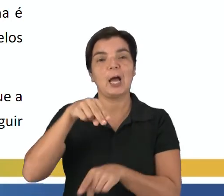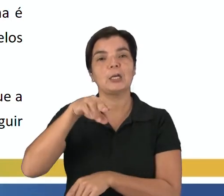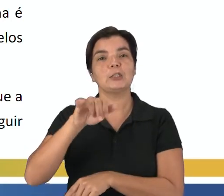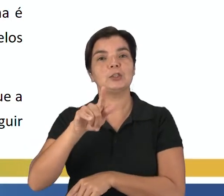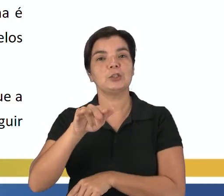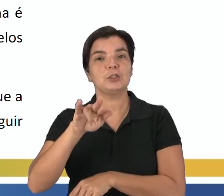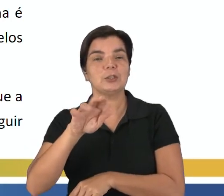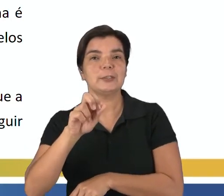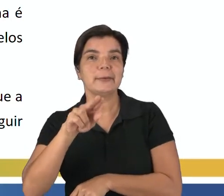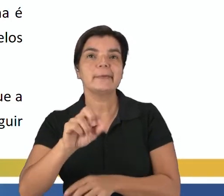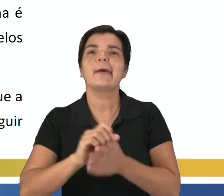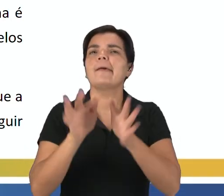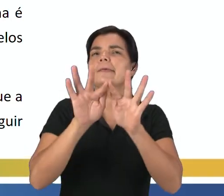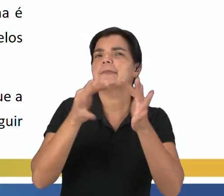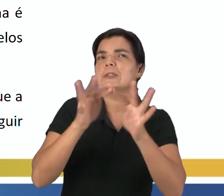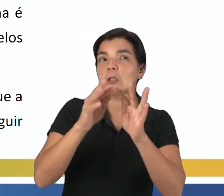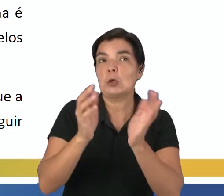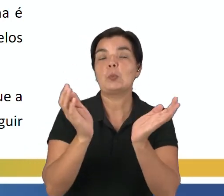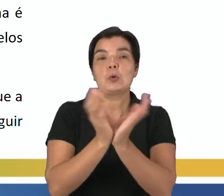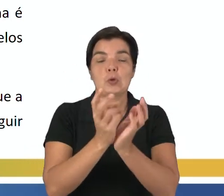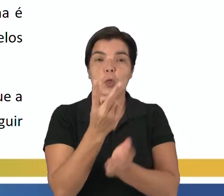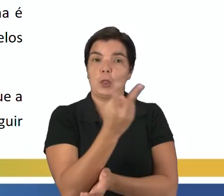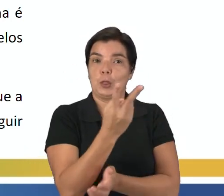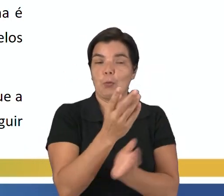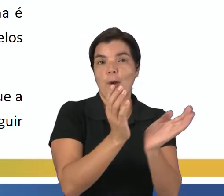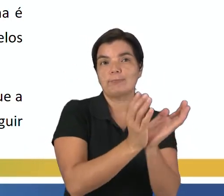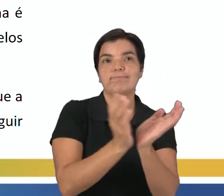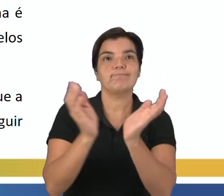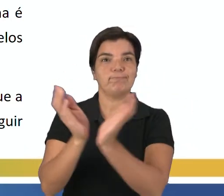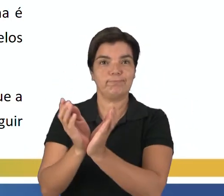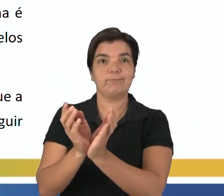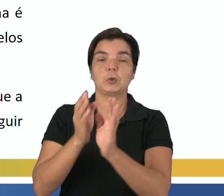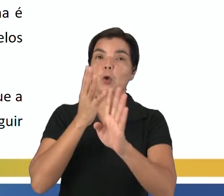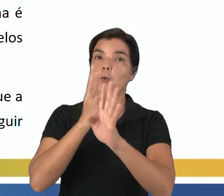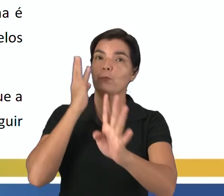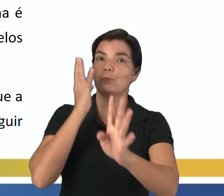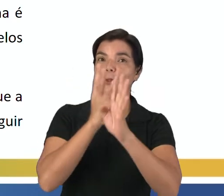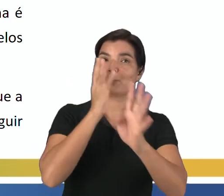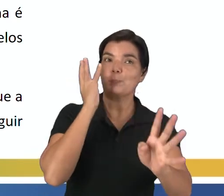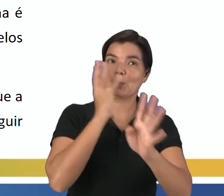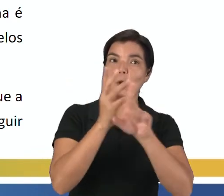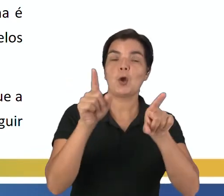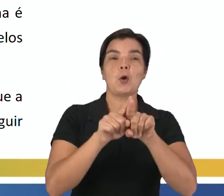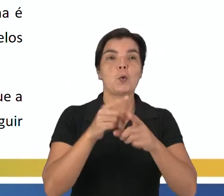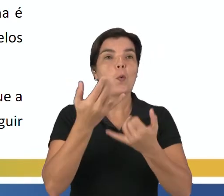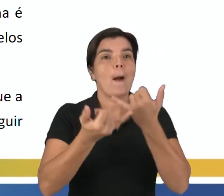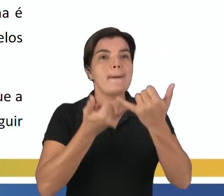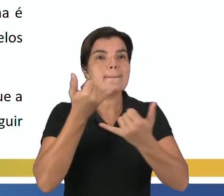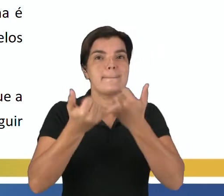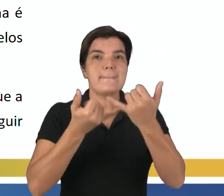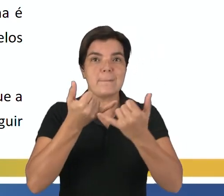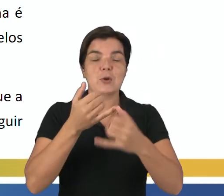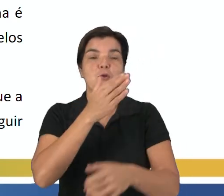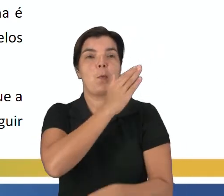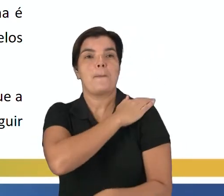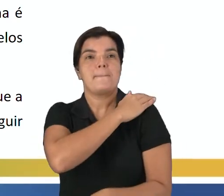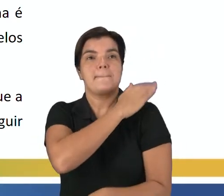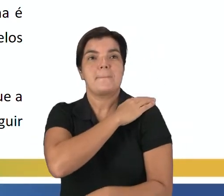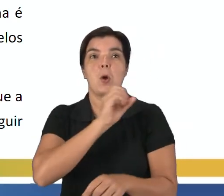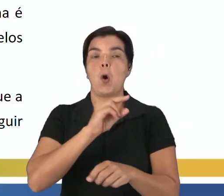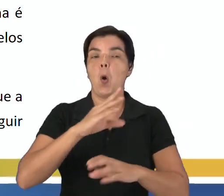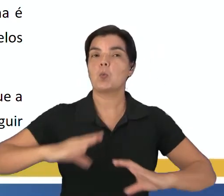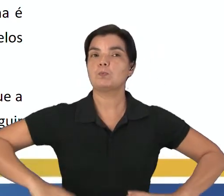muito simples. A turma é dividida em duas equipes, que formarão filas, com os colegas segurando pelos ombros